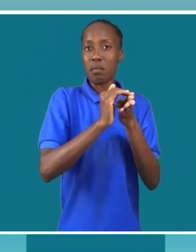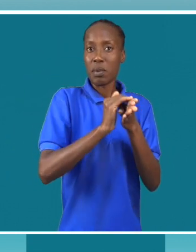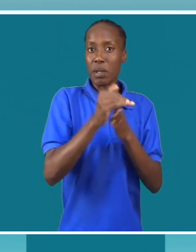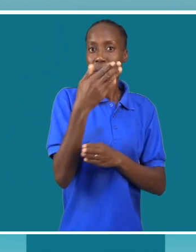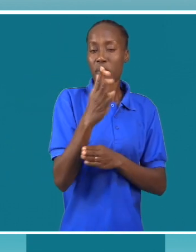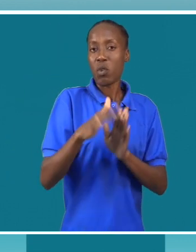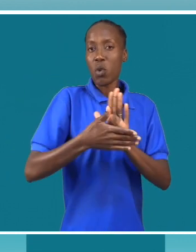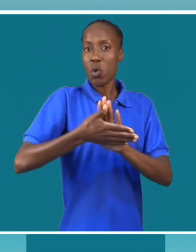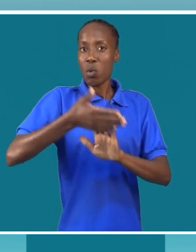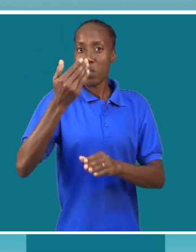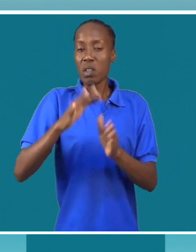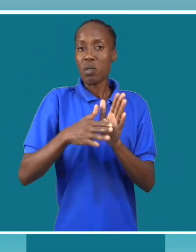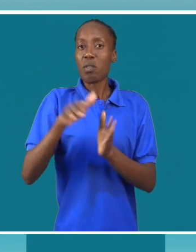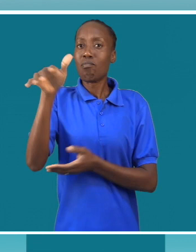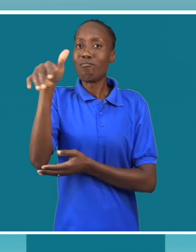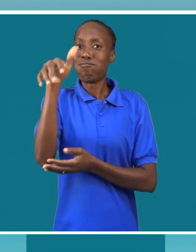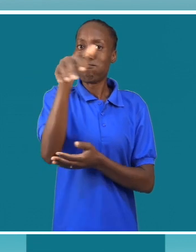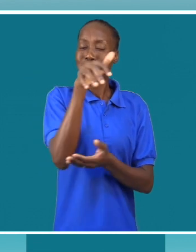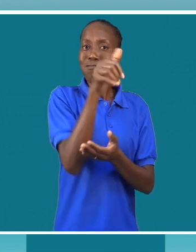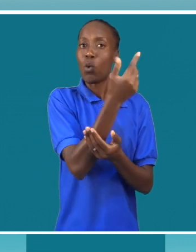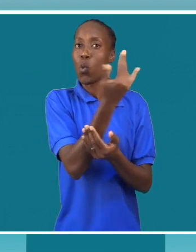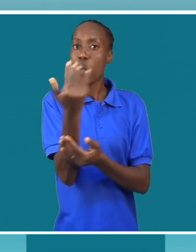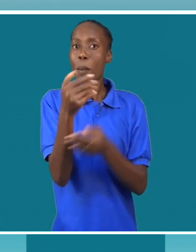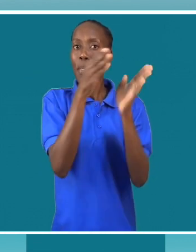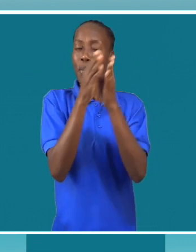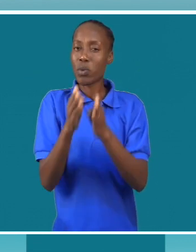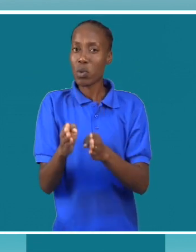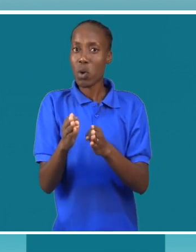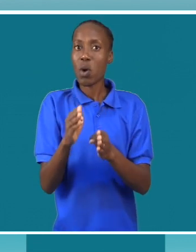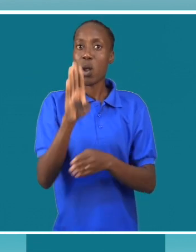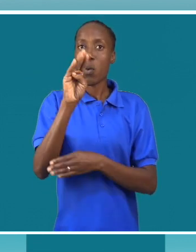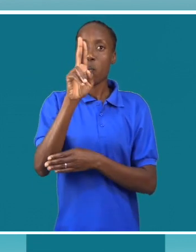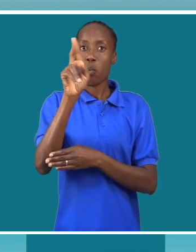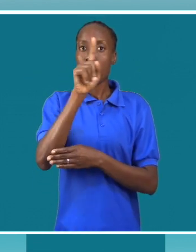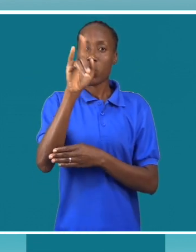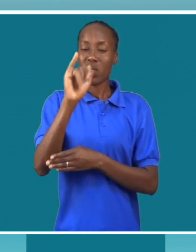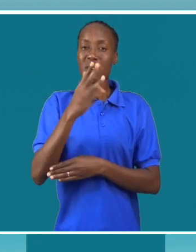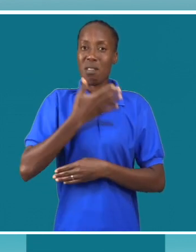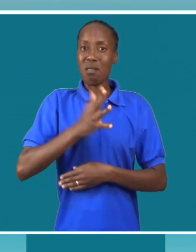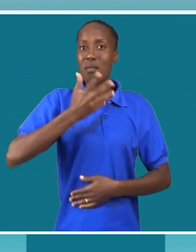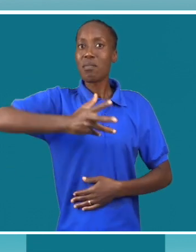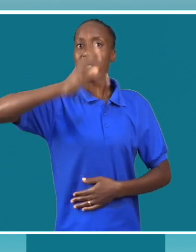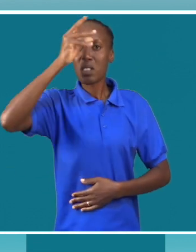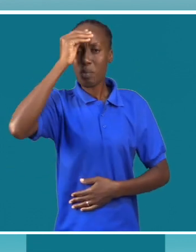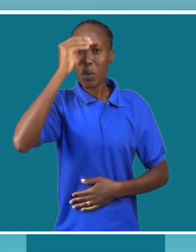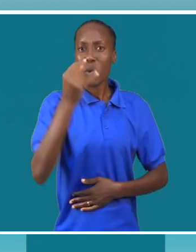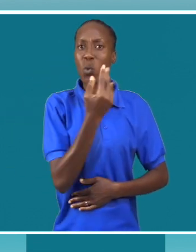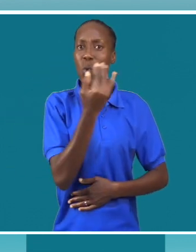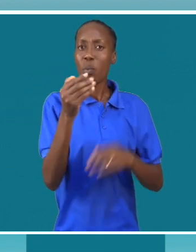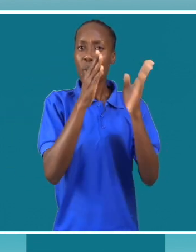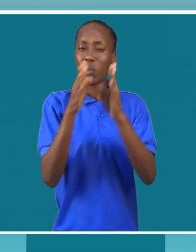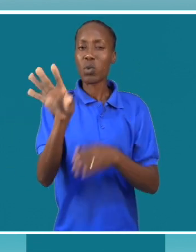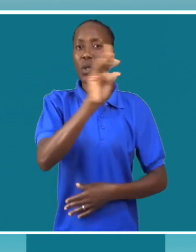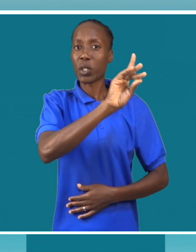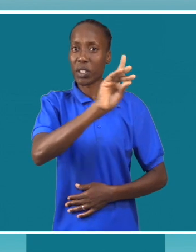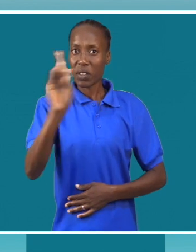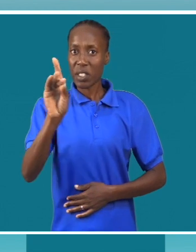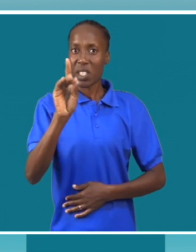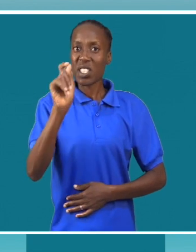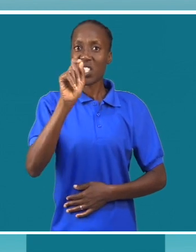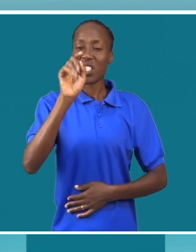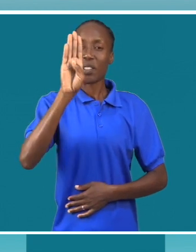vai iniciar também um processo de levantamento do chute de bus, para podermos perceber o nível de necessidade das pessoas com deficiência dentro do chute de bus.